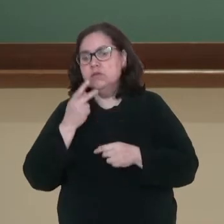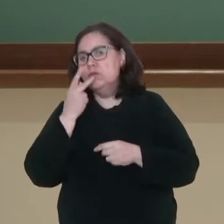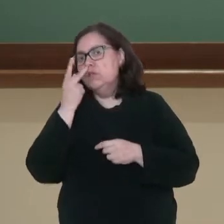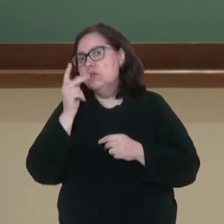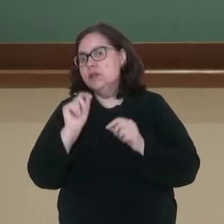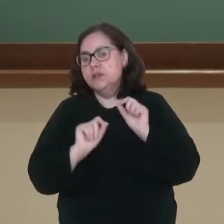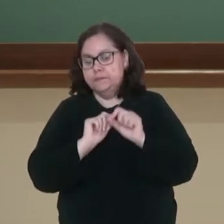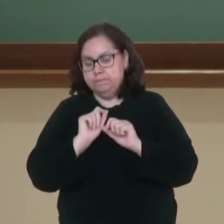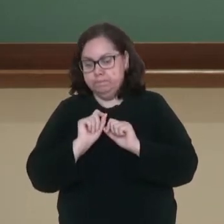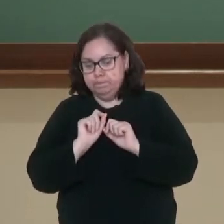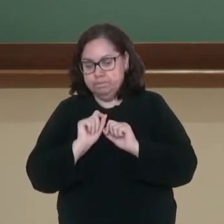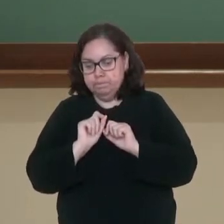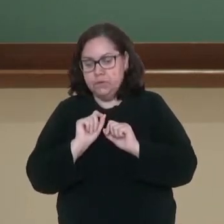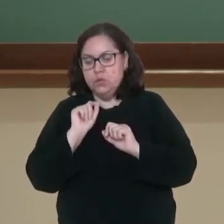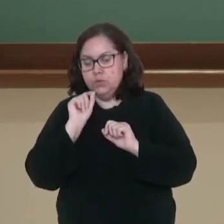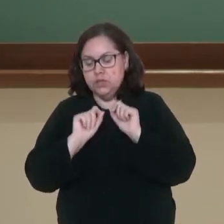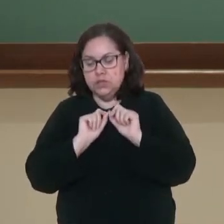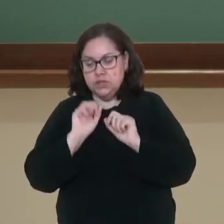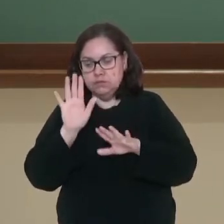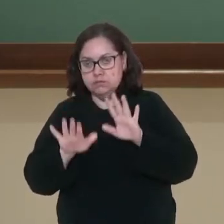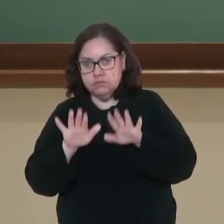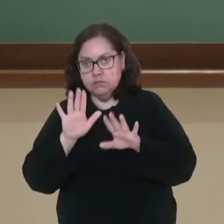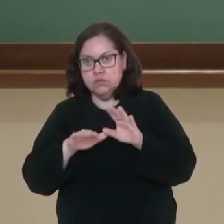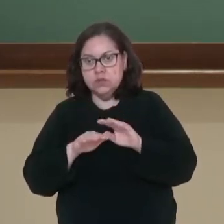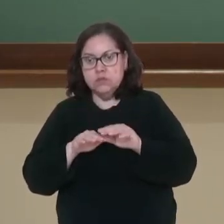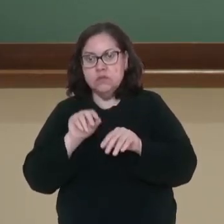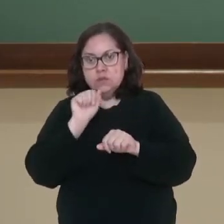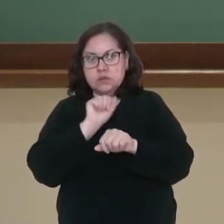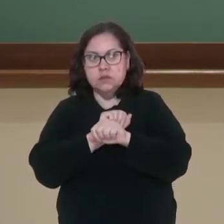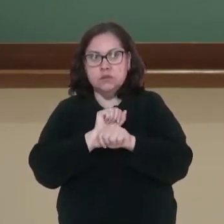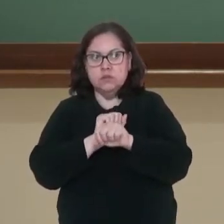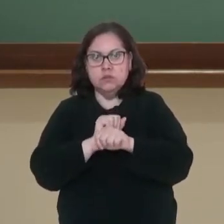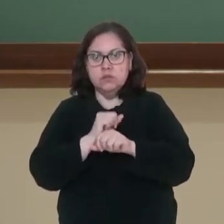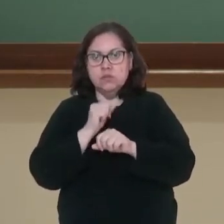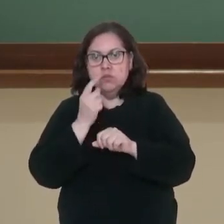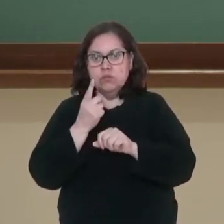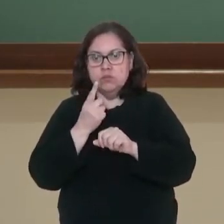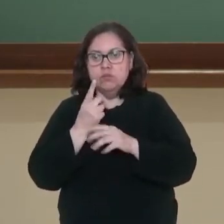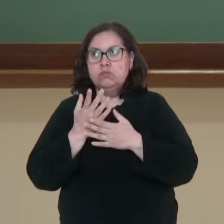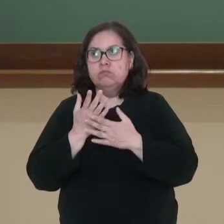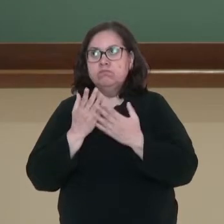o seguinte, o que é essa maior variabilidade? Você espera um